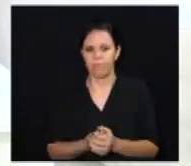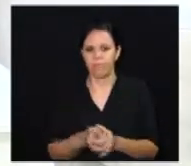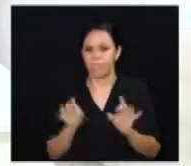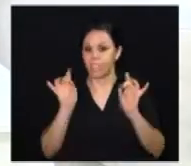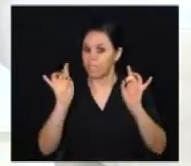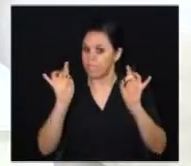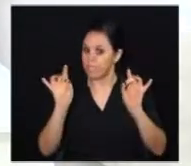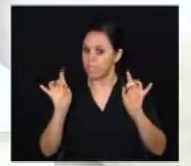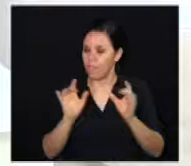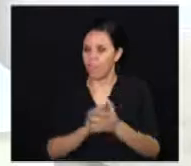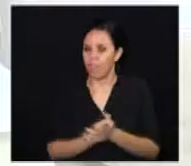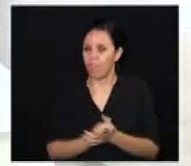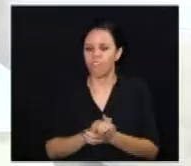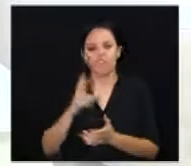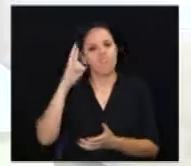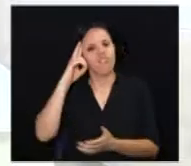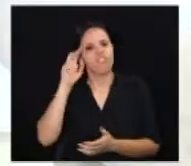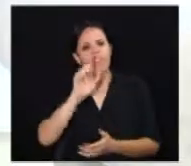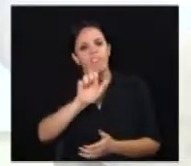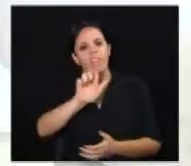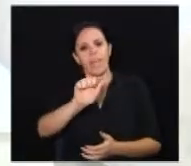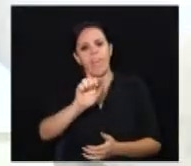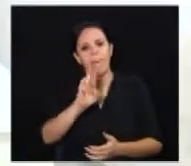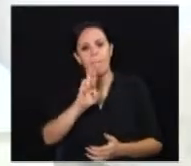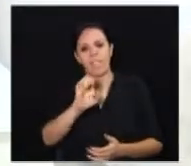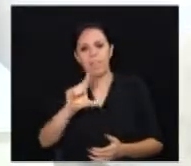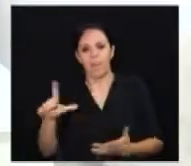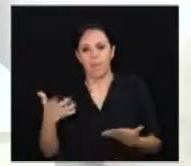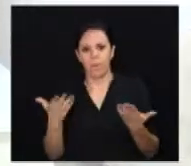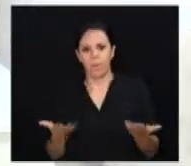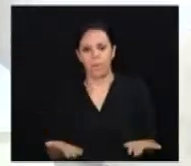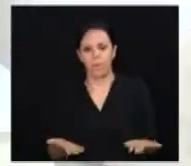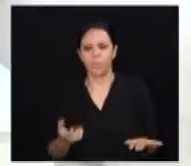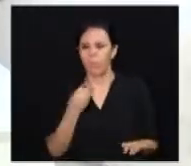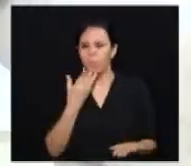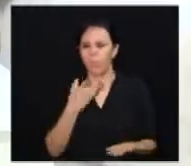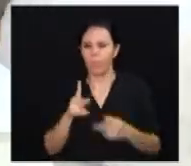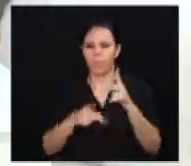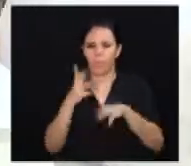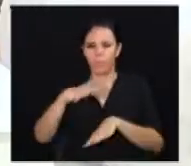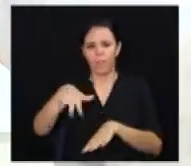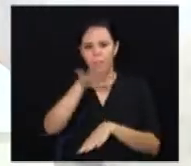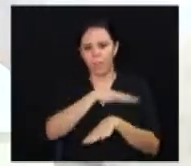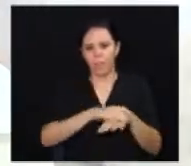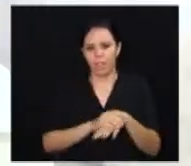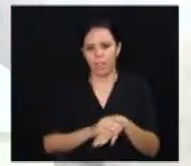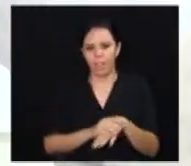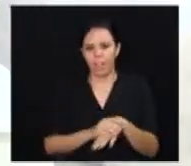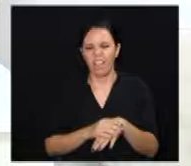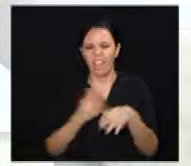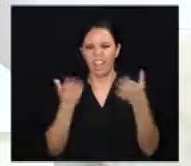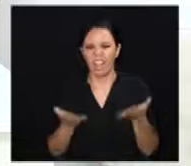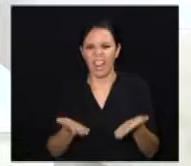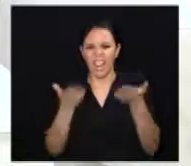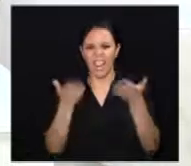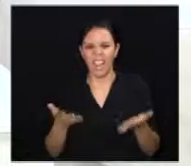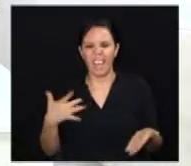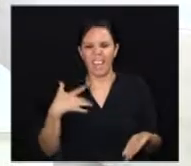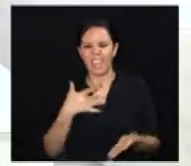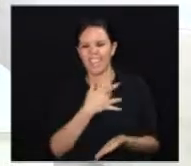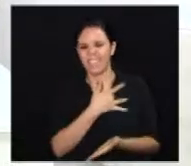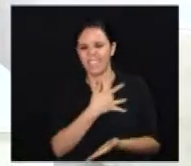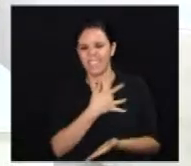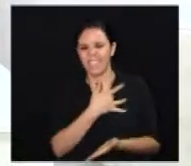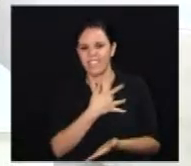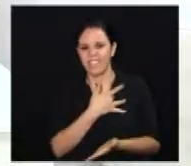que é essa, chefe Gabriel? Tudo bom, Michel? Tudo jóia. Tudo bom, pessoal? É uma massa, apesar de ser uma massa mais leve, mais saudável. A